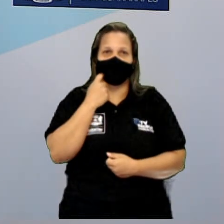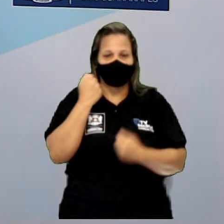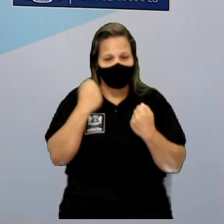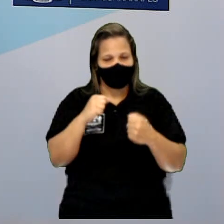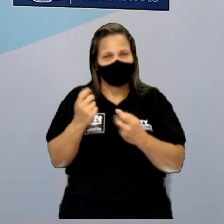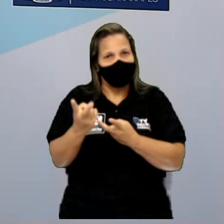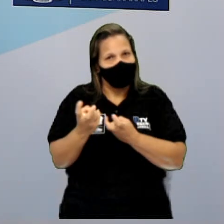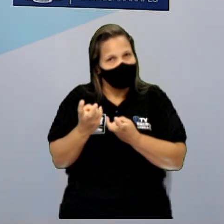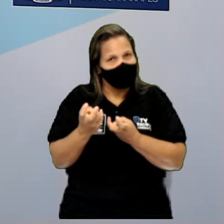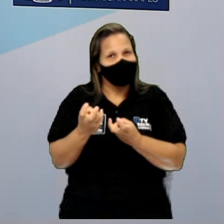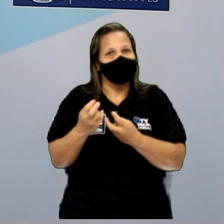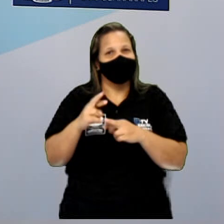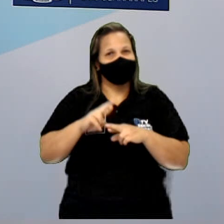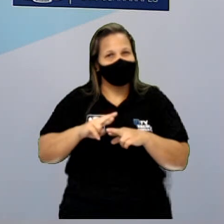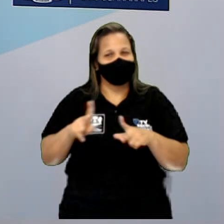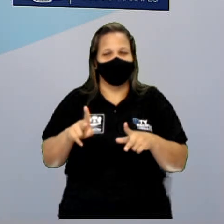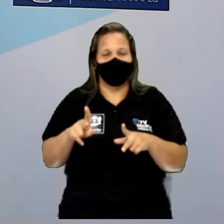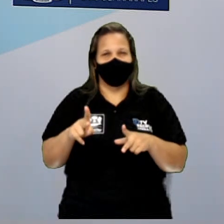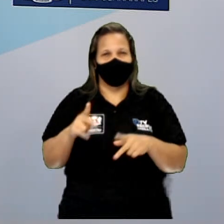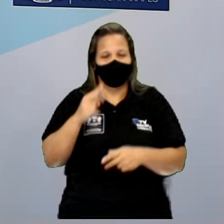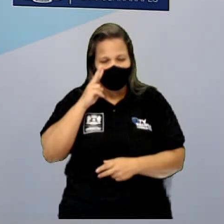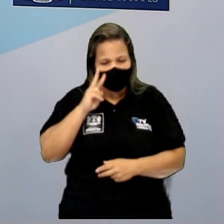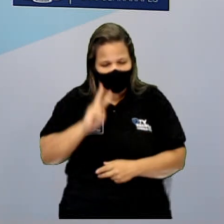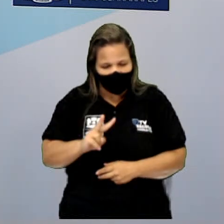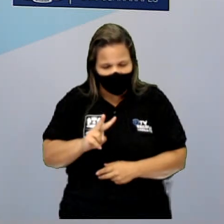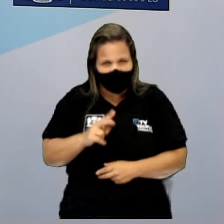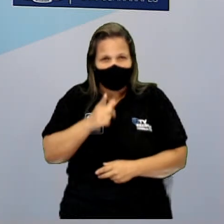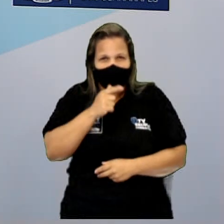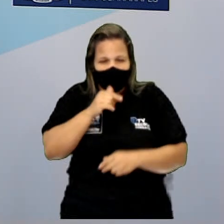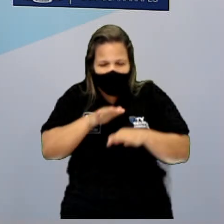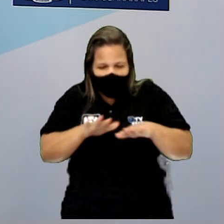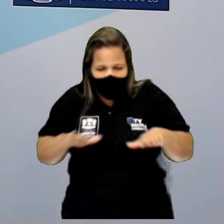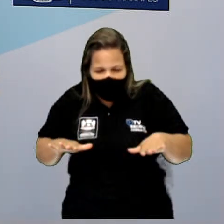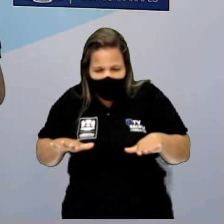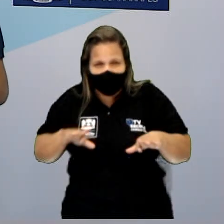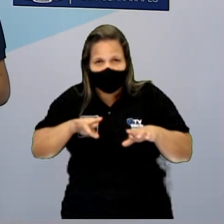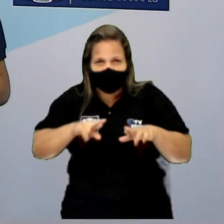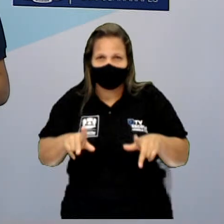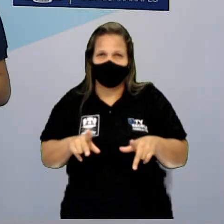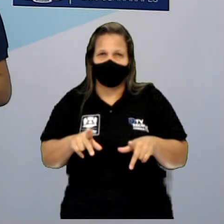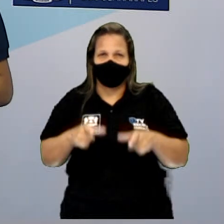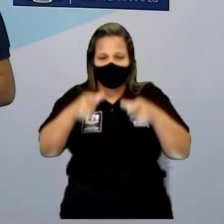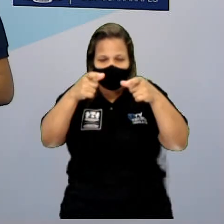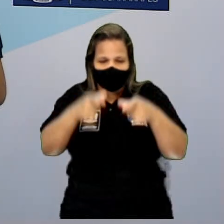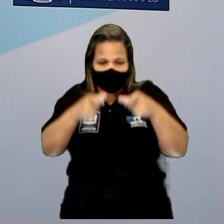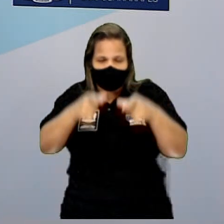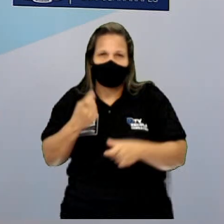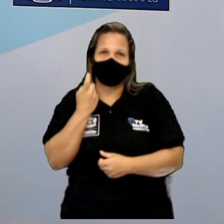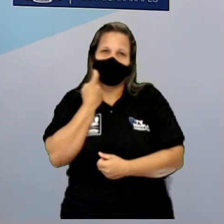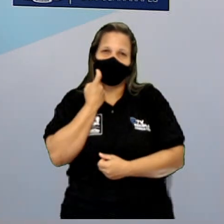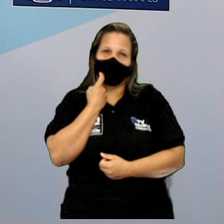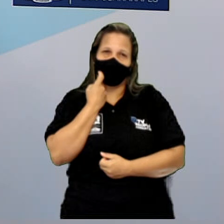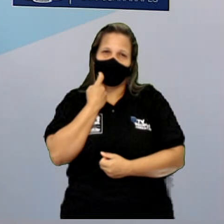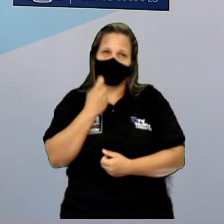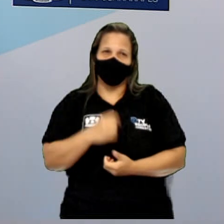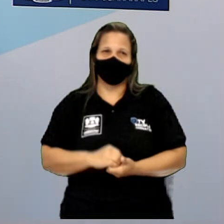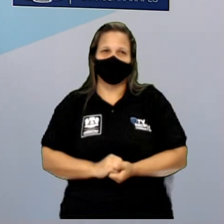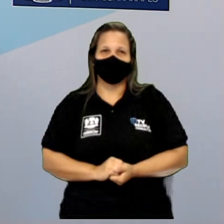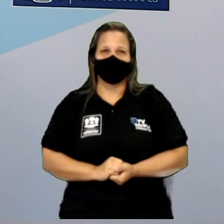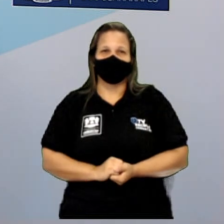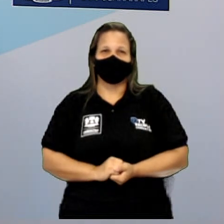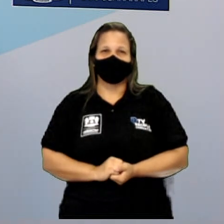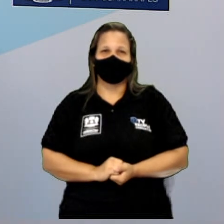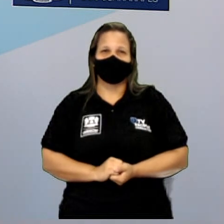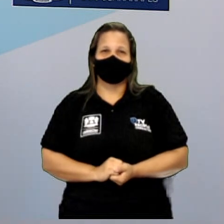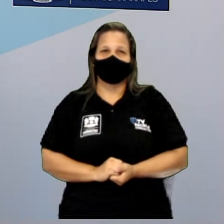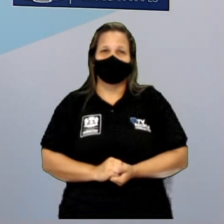entre o que ele está vendo na água e a posição onde o peixe realmente está, certo? por causa da refração da luz.